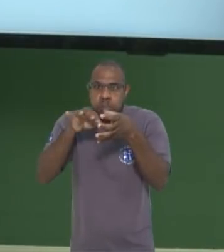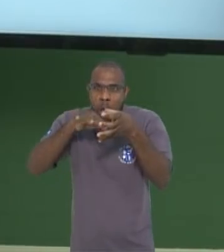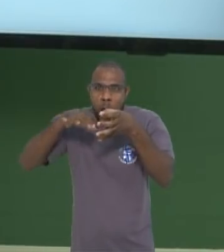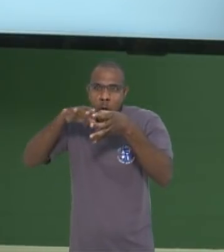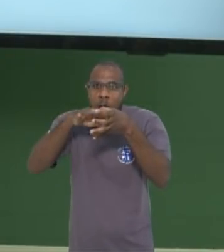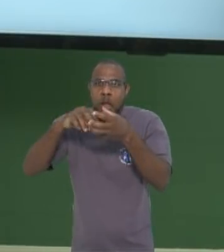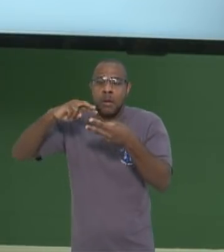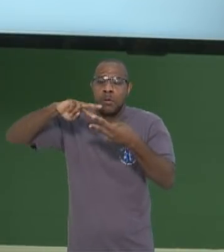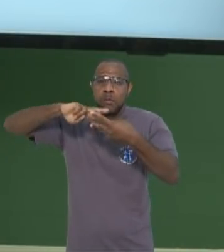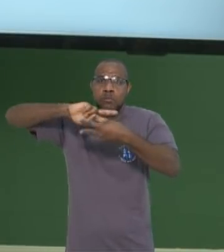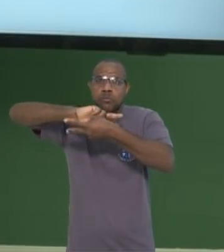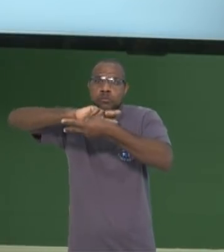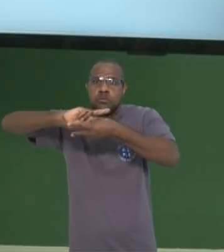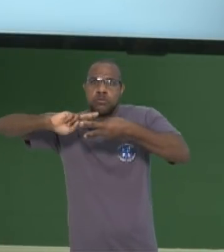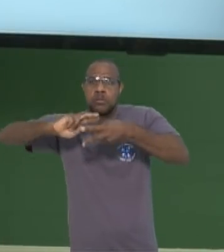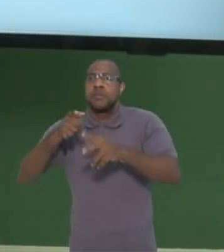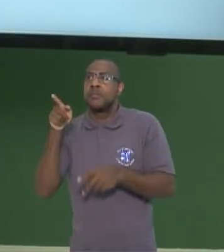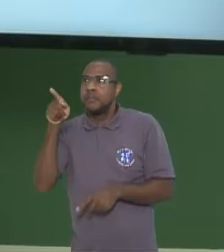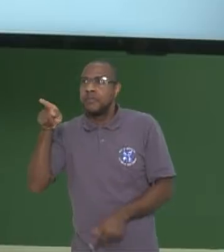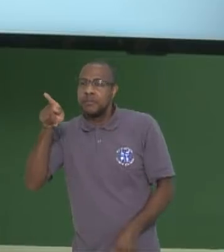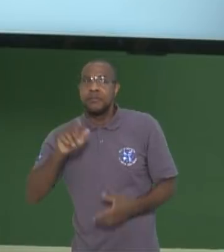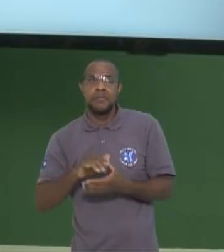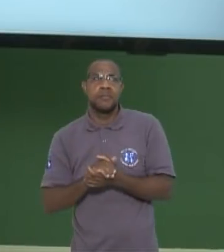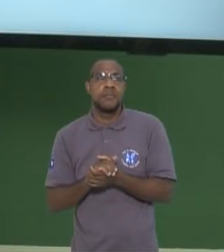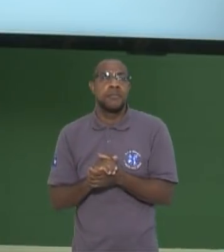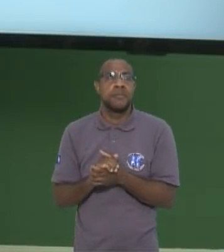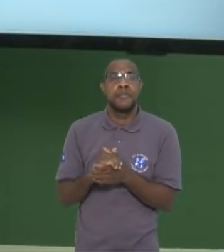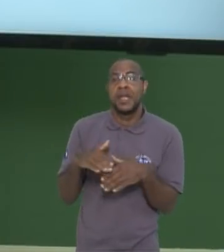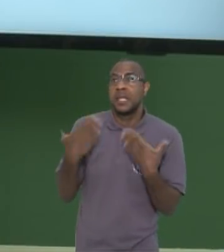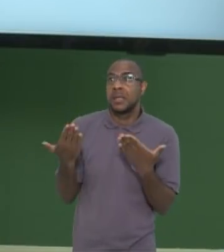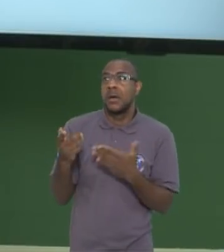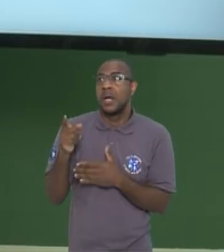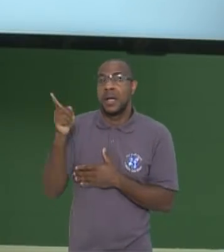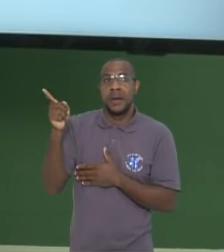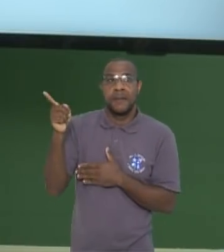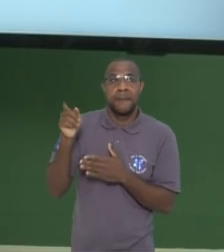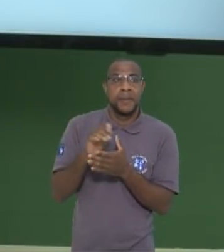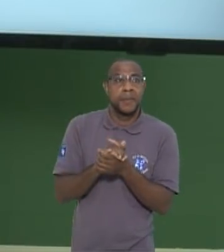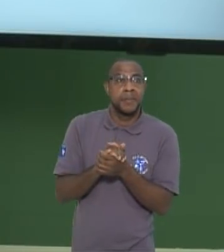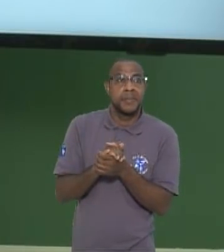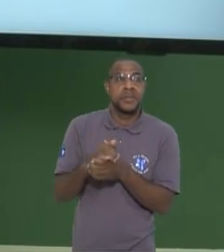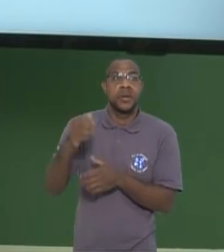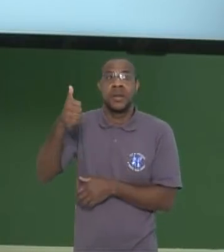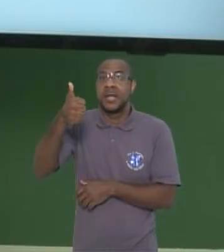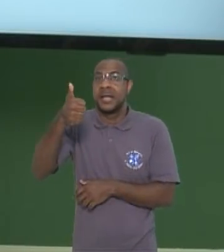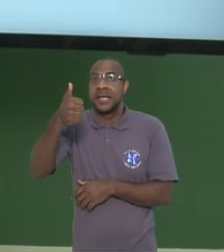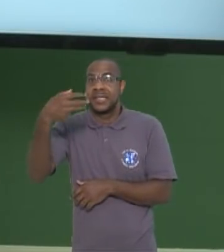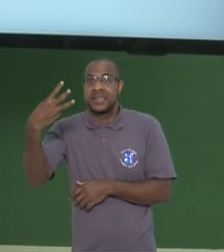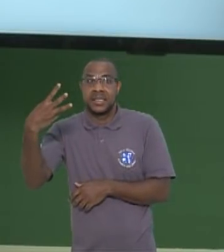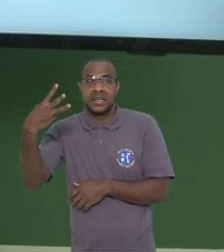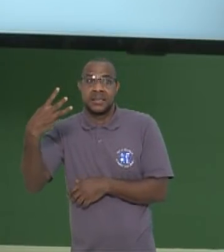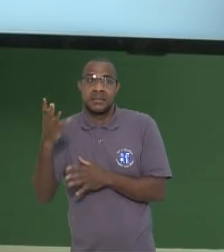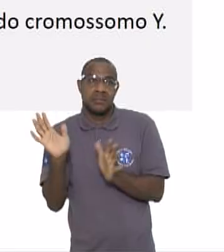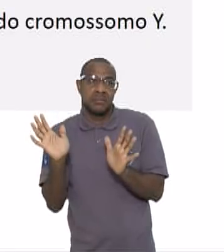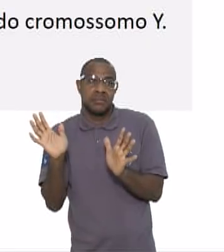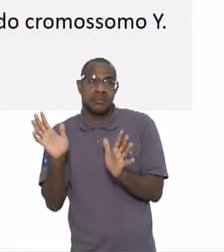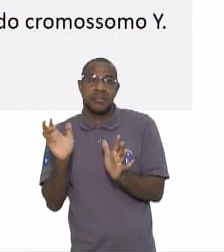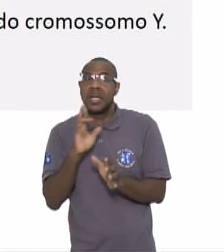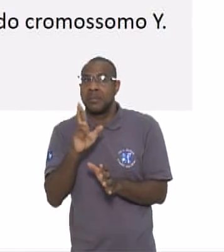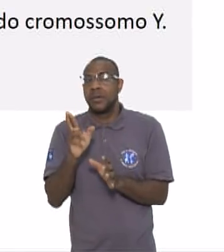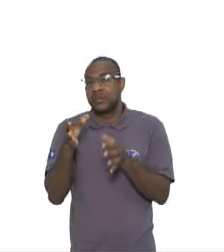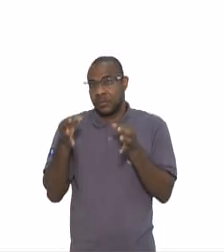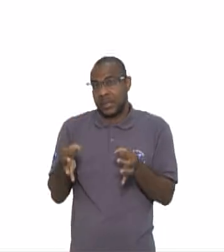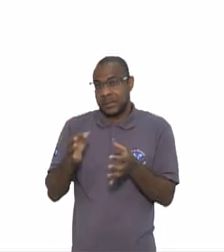trissomia autossômica. O que é autossômico mesmo? Que não tem a ver com cromossomo sexual. O 13 não é um cromossomo sexual. Então, resposta